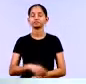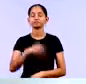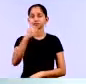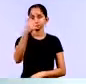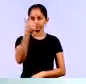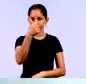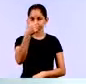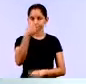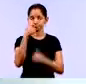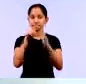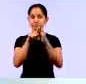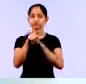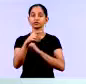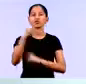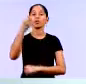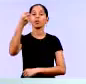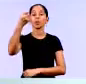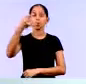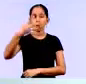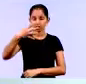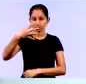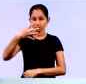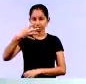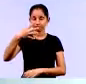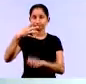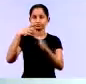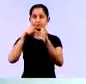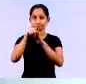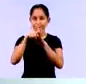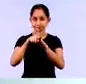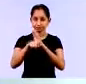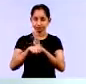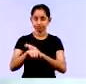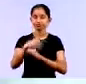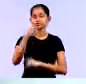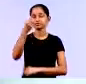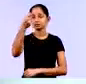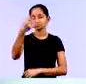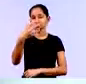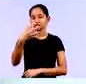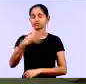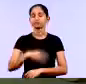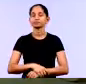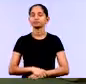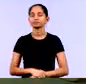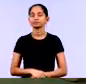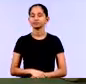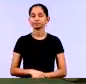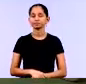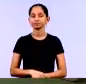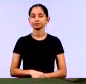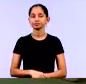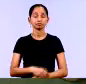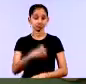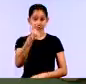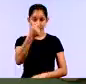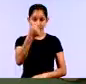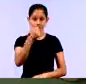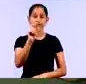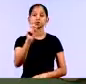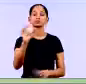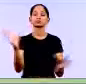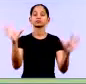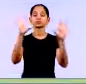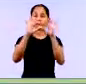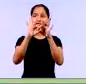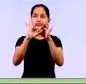questão, foram 4 questões, ok? Nessa atividade de salas. Professor, primeira questão, de que é que se trata? Então